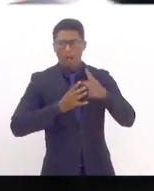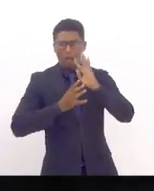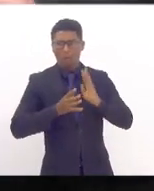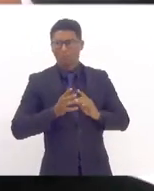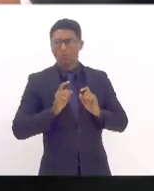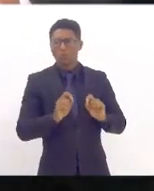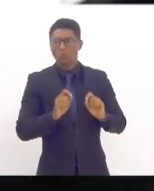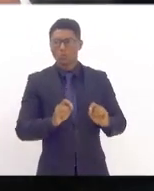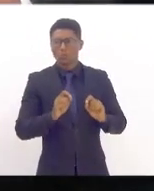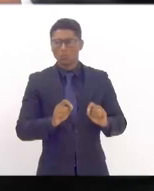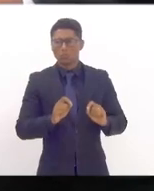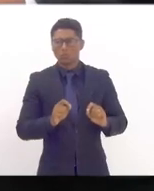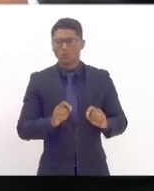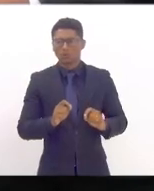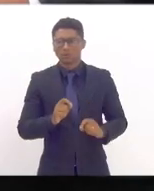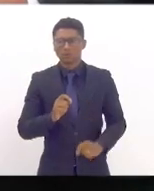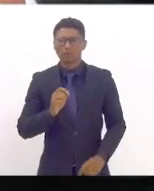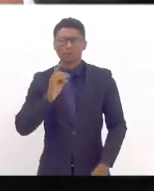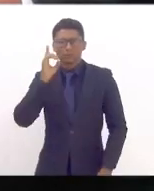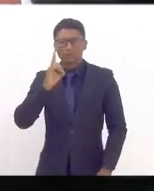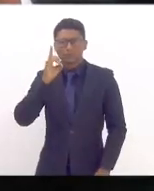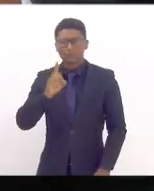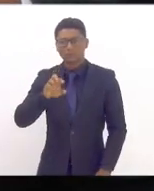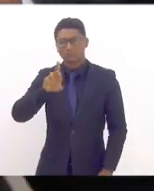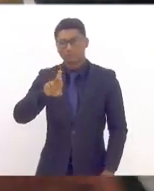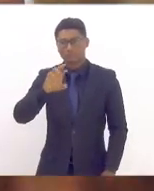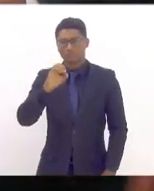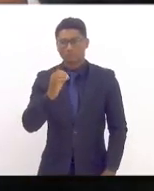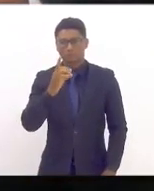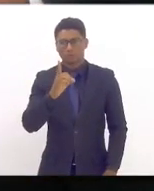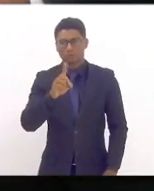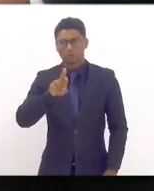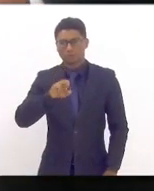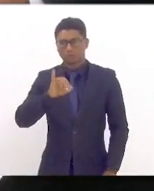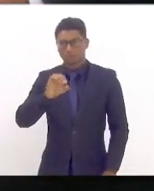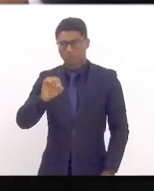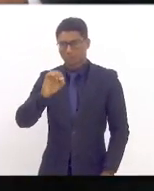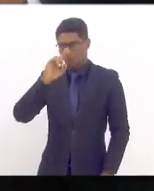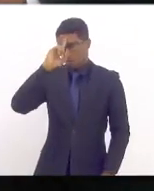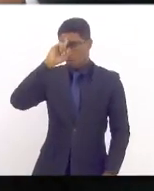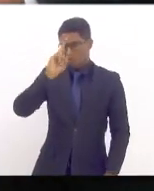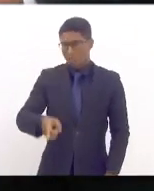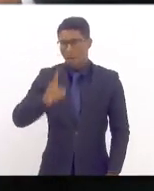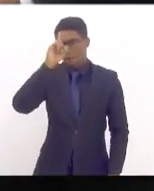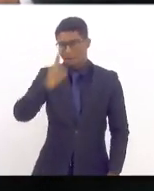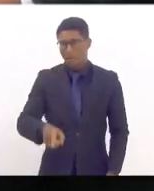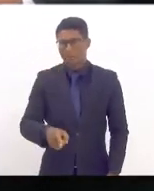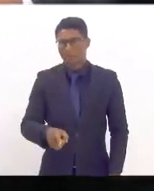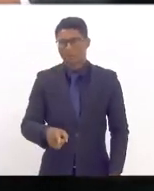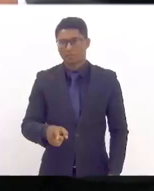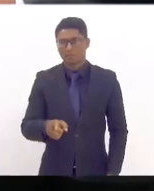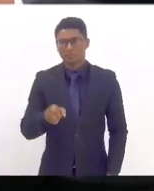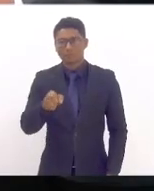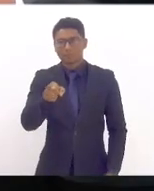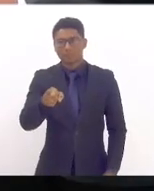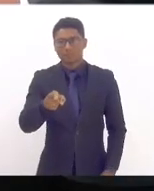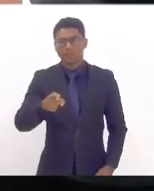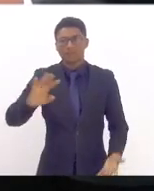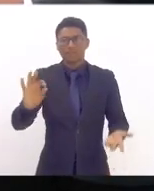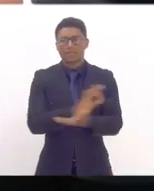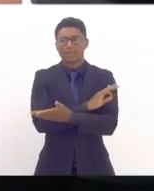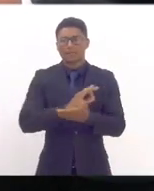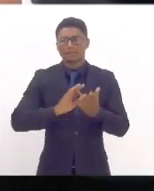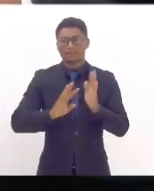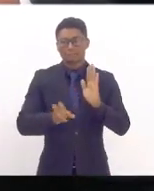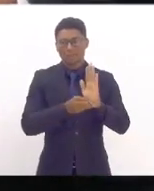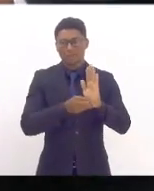mandar o deputado Rodrigo Amorim calma mandar o deputado Rodrigo Amorim assinar a